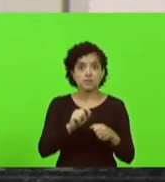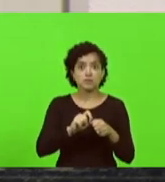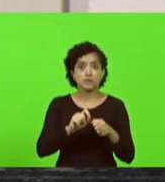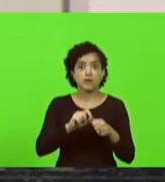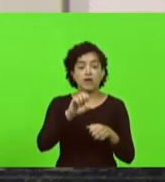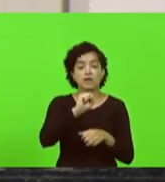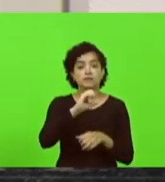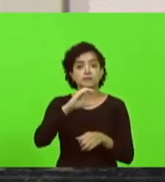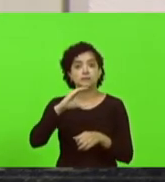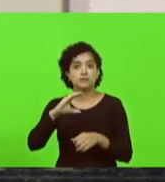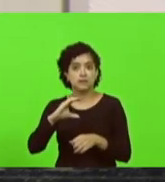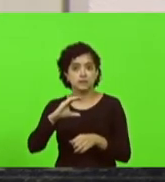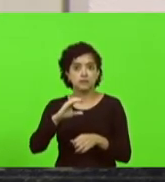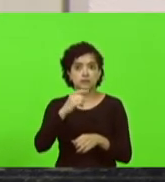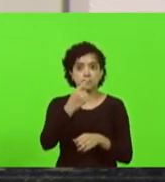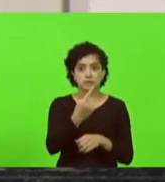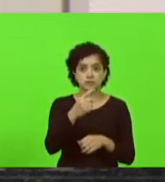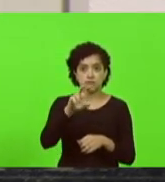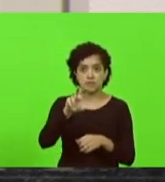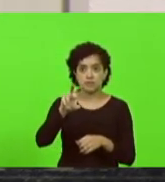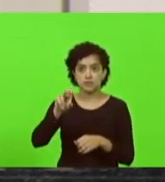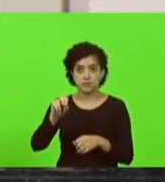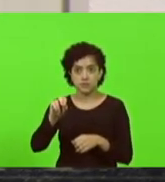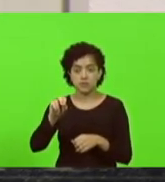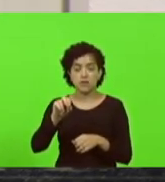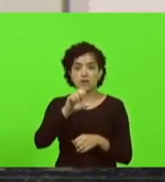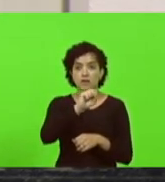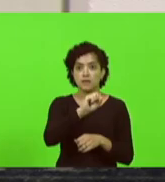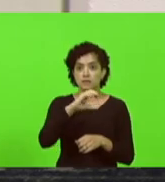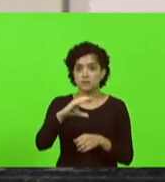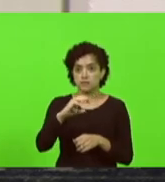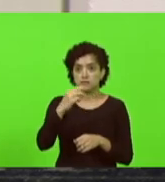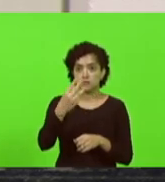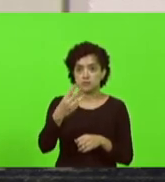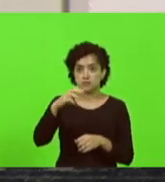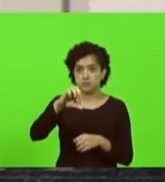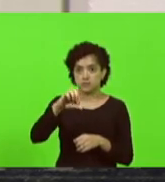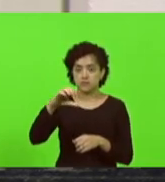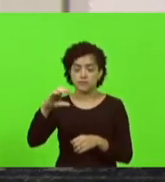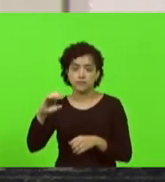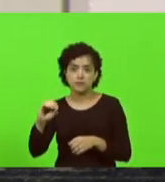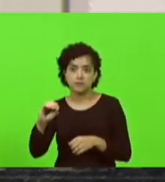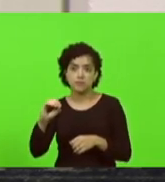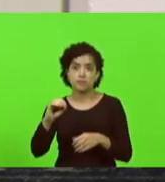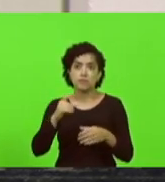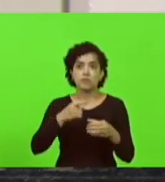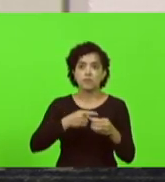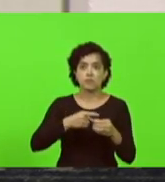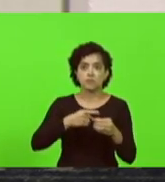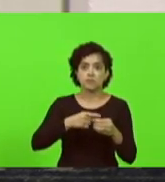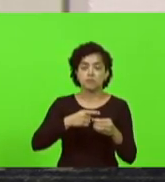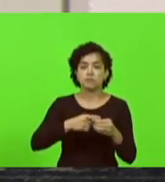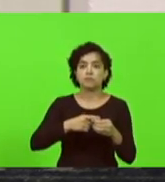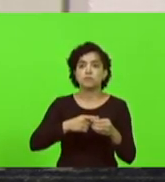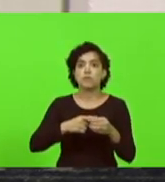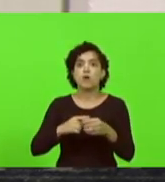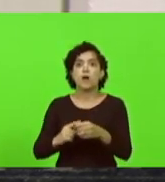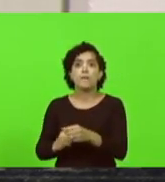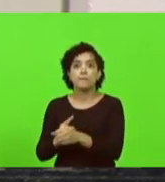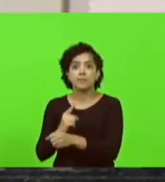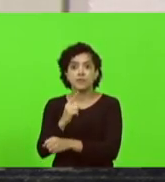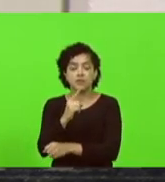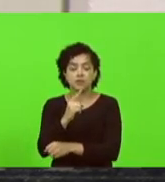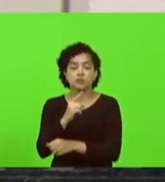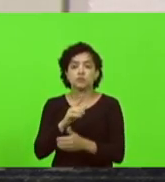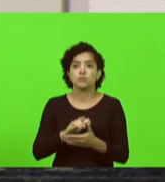SCC 150 e SCC 390 de Capinzal a Piratuba. Em